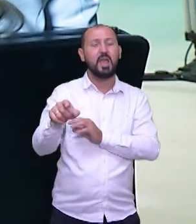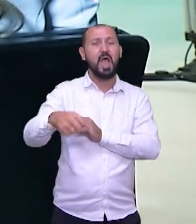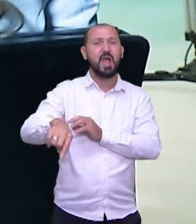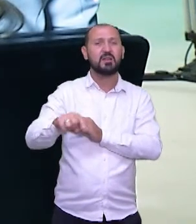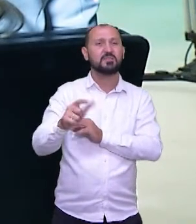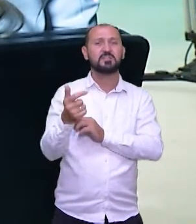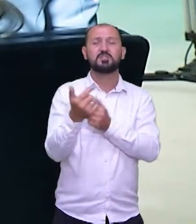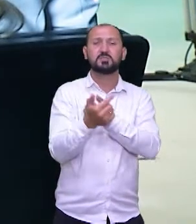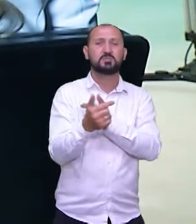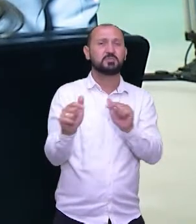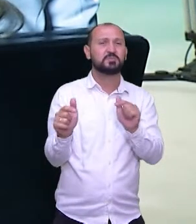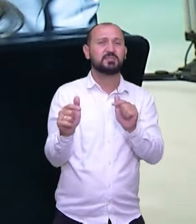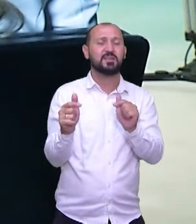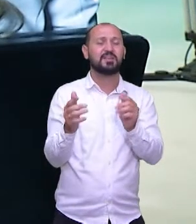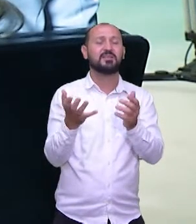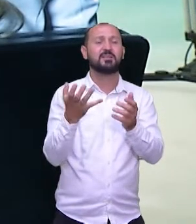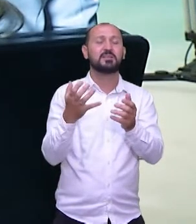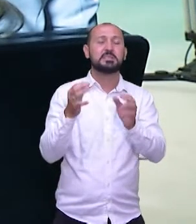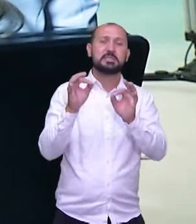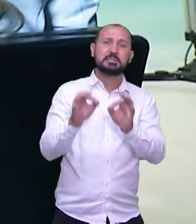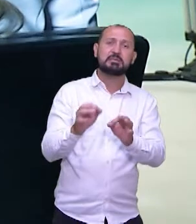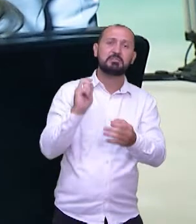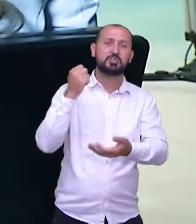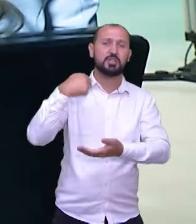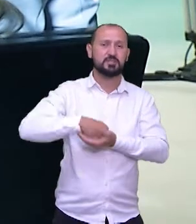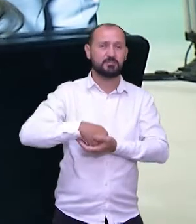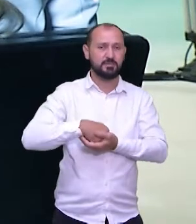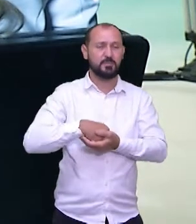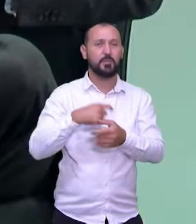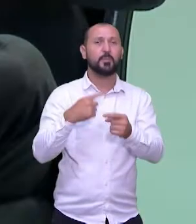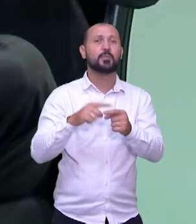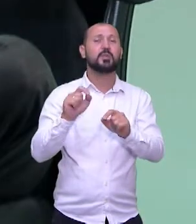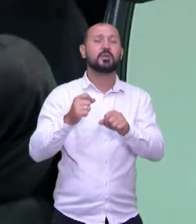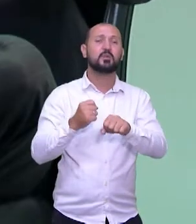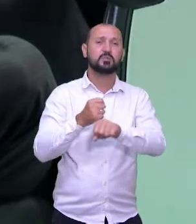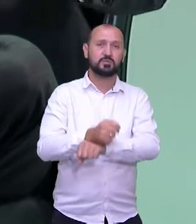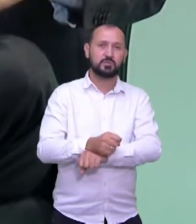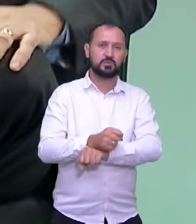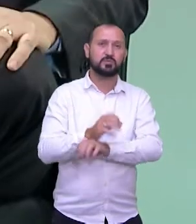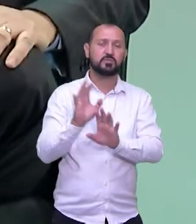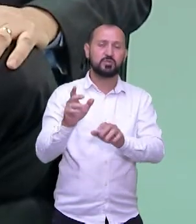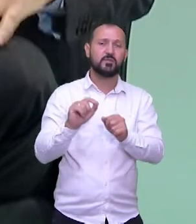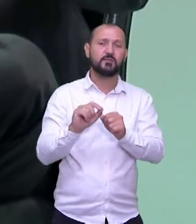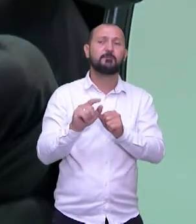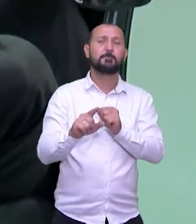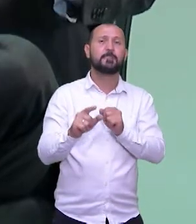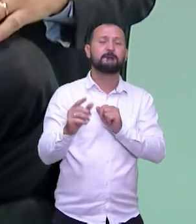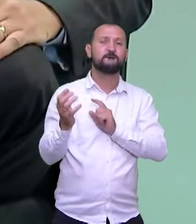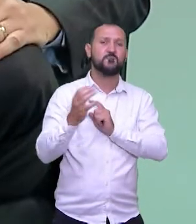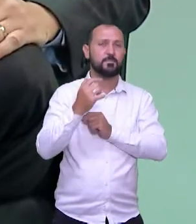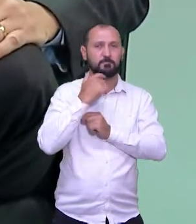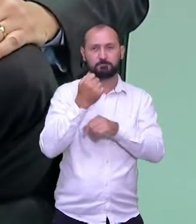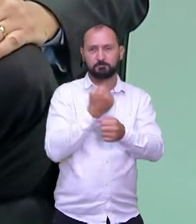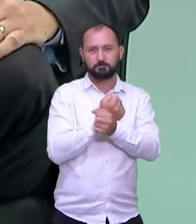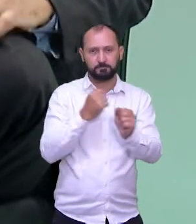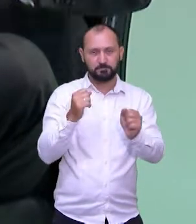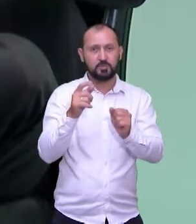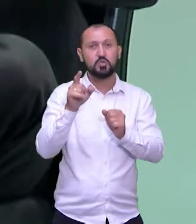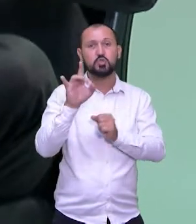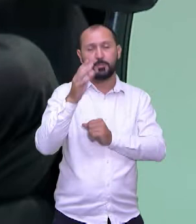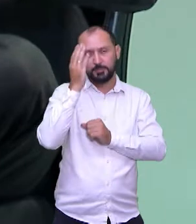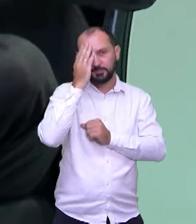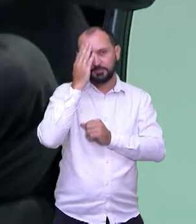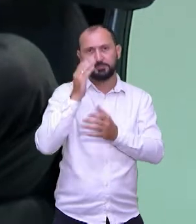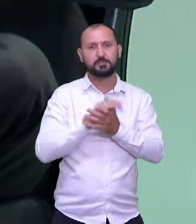prazo é aquela que não existe uma expectativa realmente de receber, porque os esforços, né, que foram feitos foram infrutíferos.